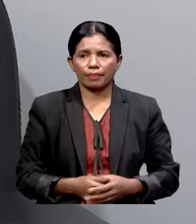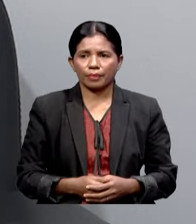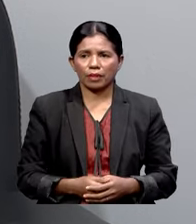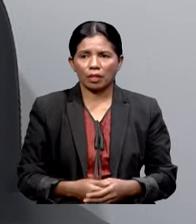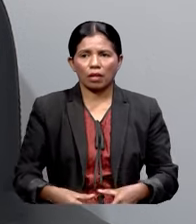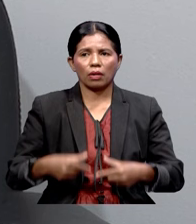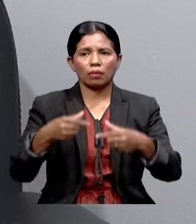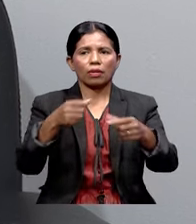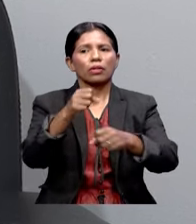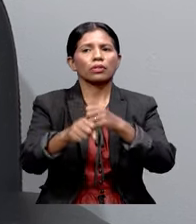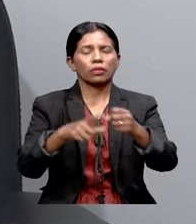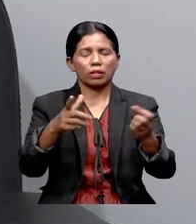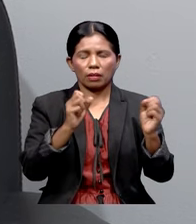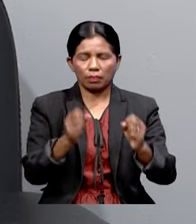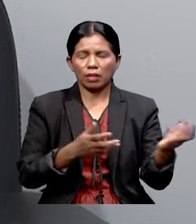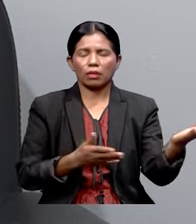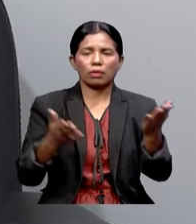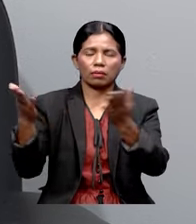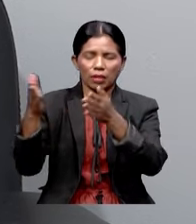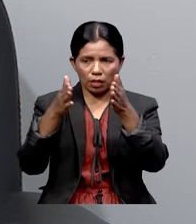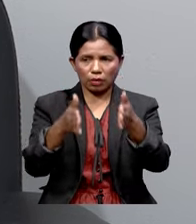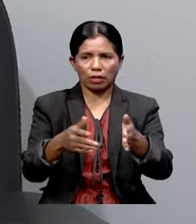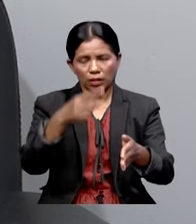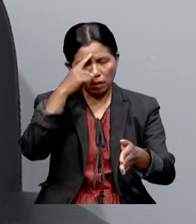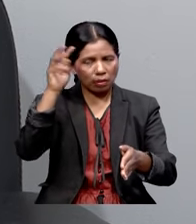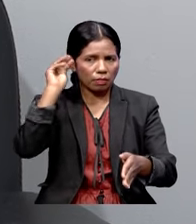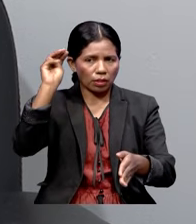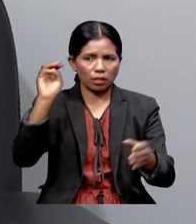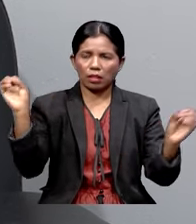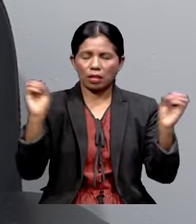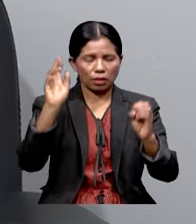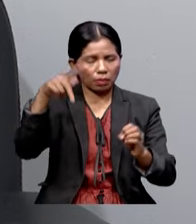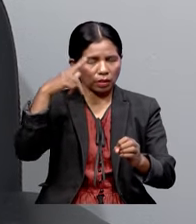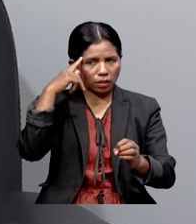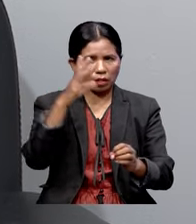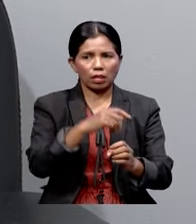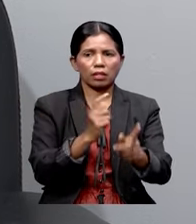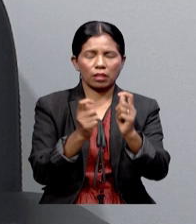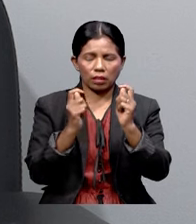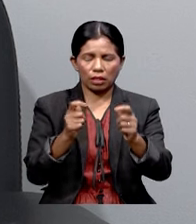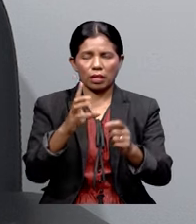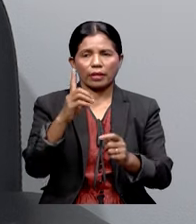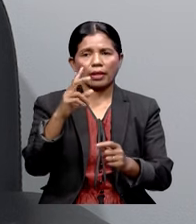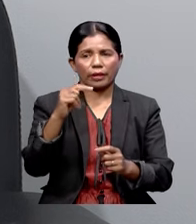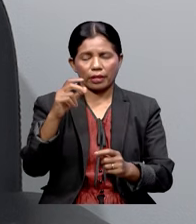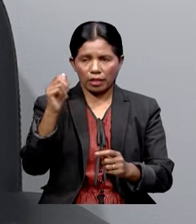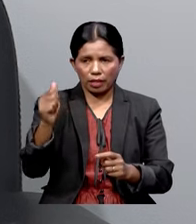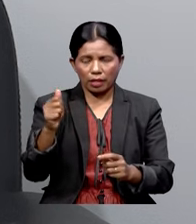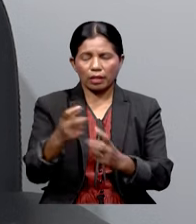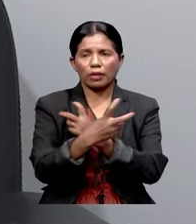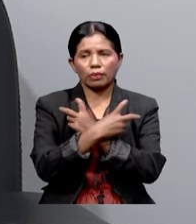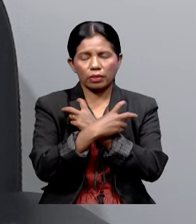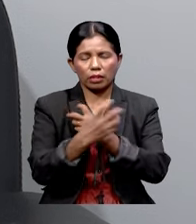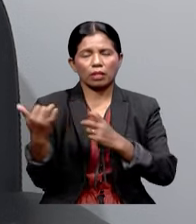entrega sosial bele aruma dena ko dia tambah ne maka ministerio la ia politika ida kata-kata tes dena ida ruin sira